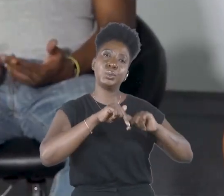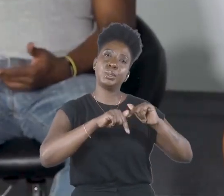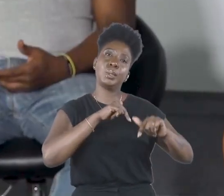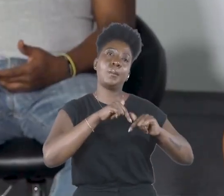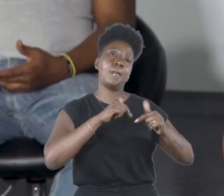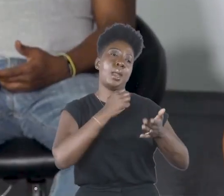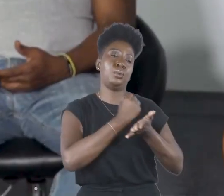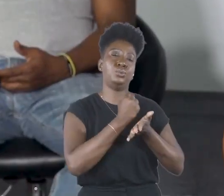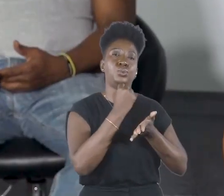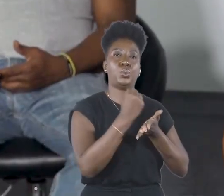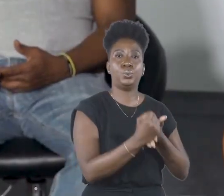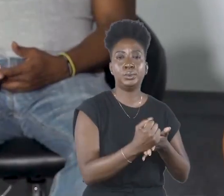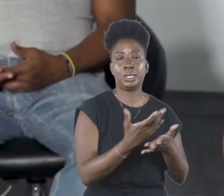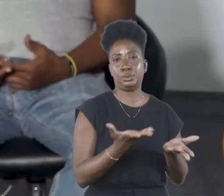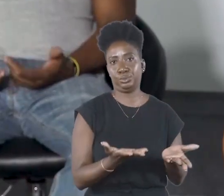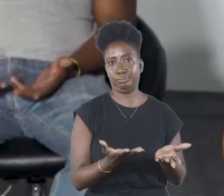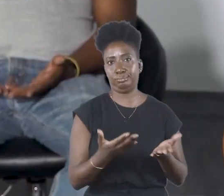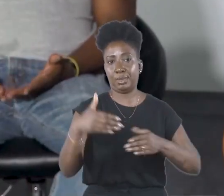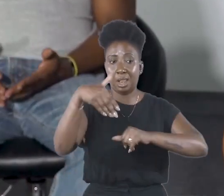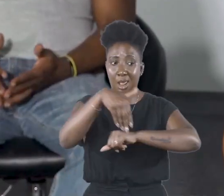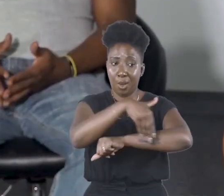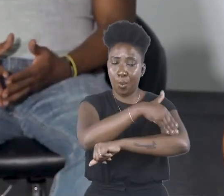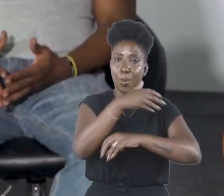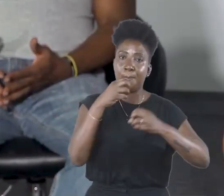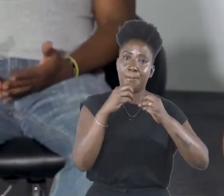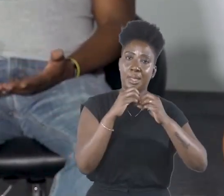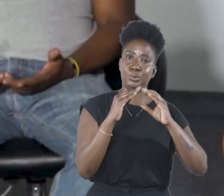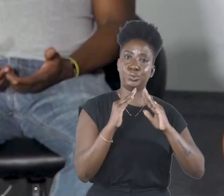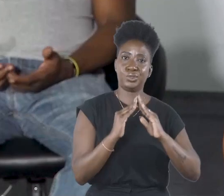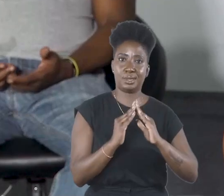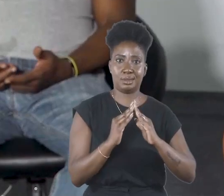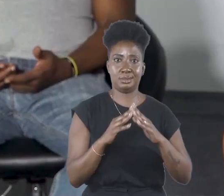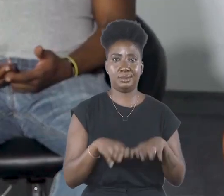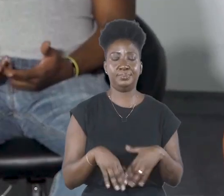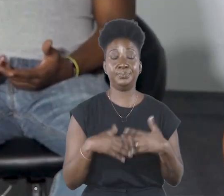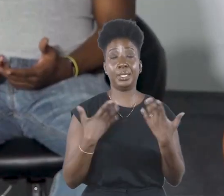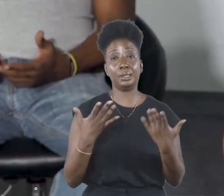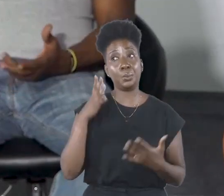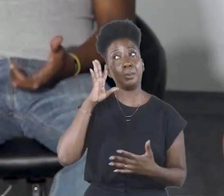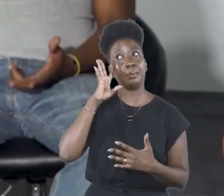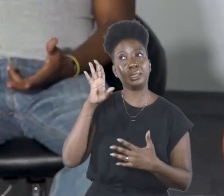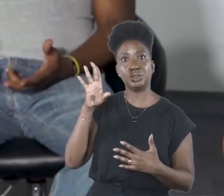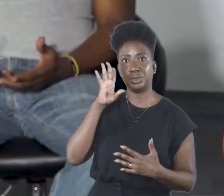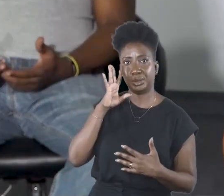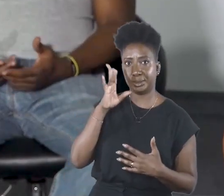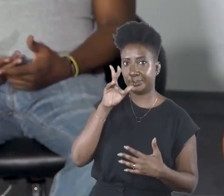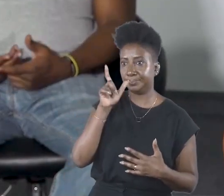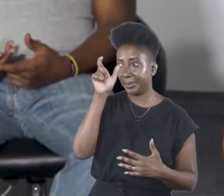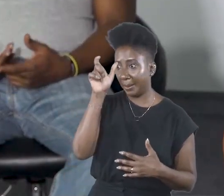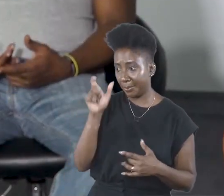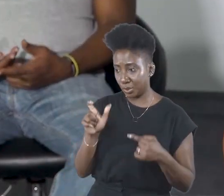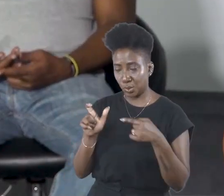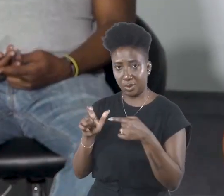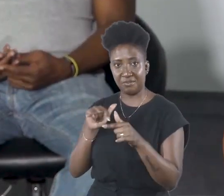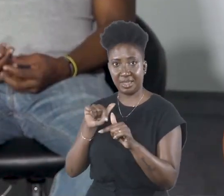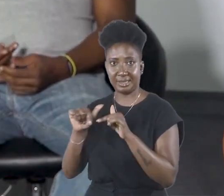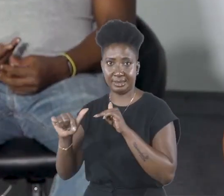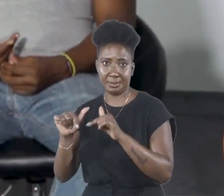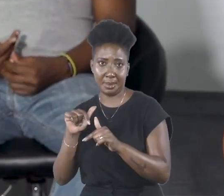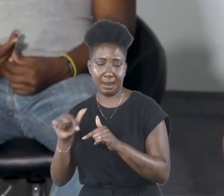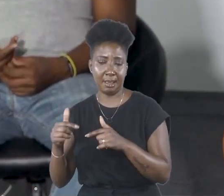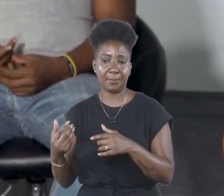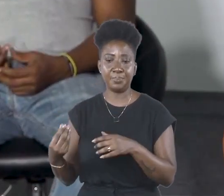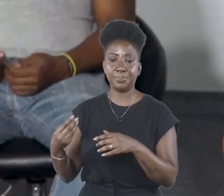Eu moro no tal bairro, precisa trabalhar no tal bairro. A partir daí, imagina uma pessoa vai trabalhar,